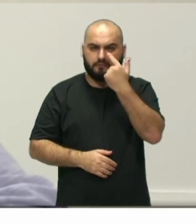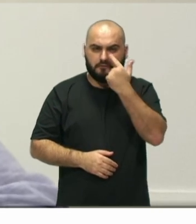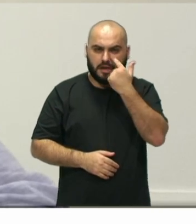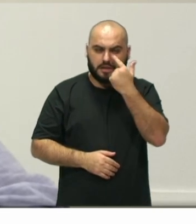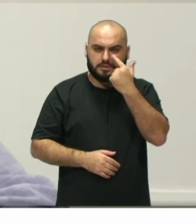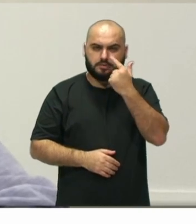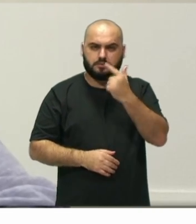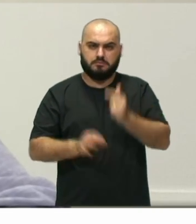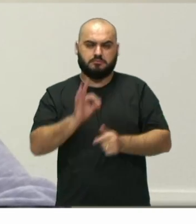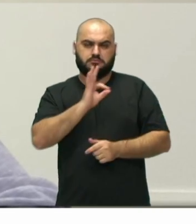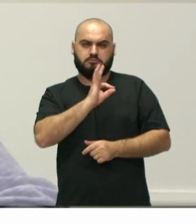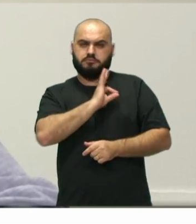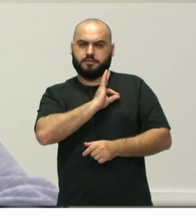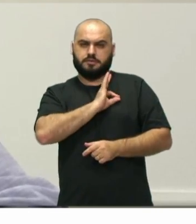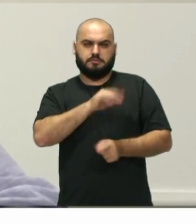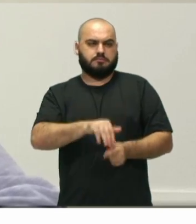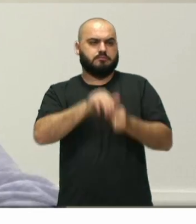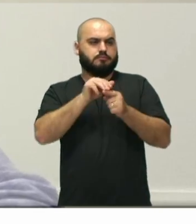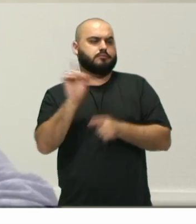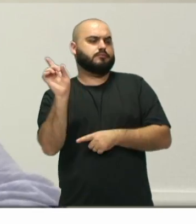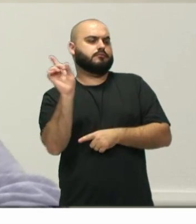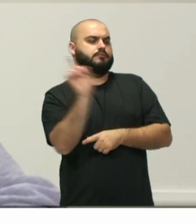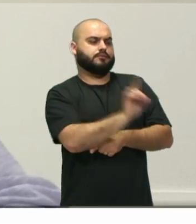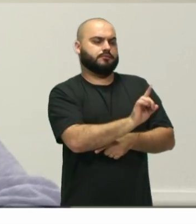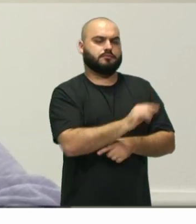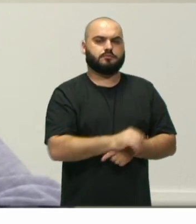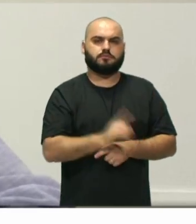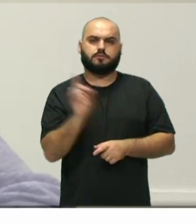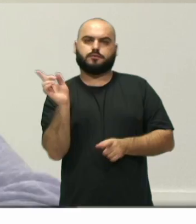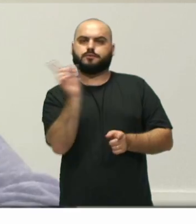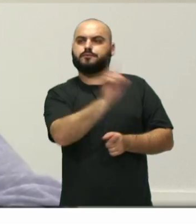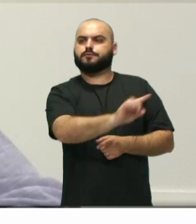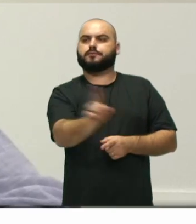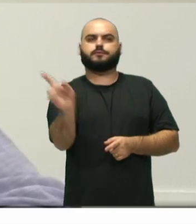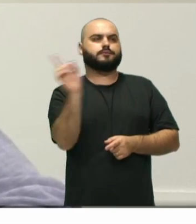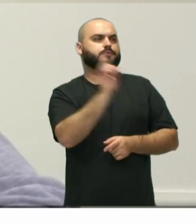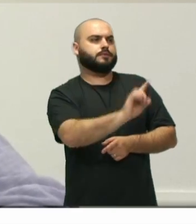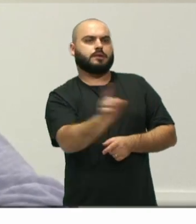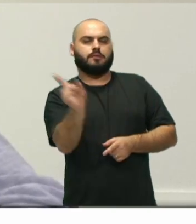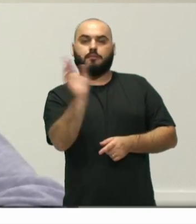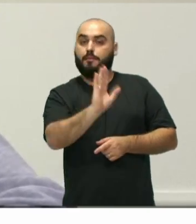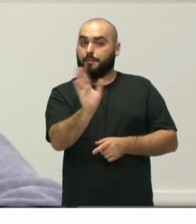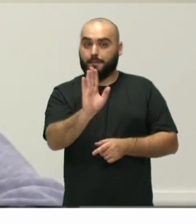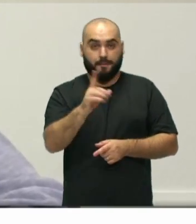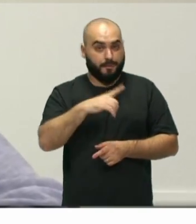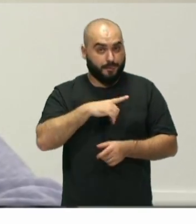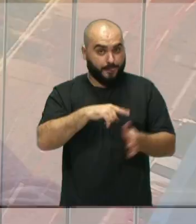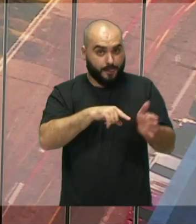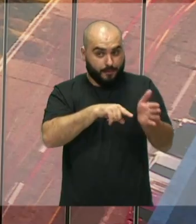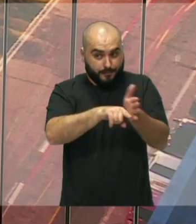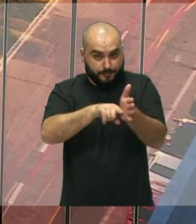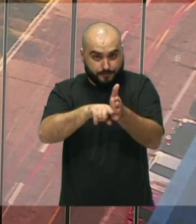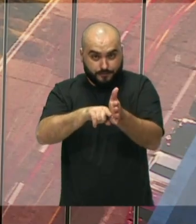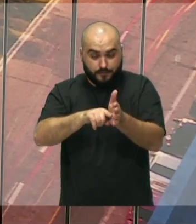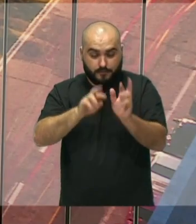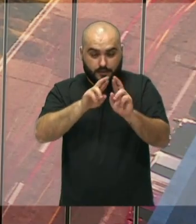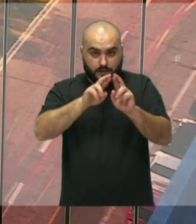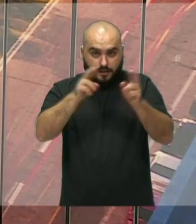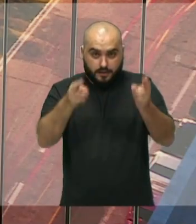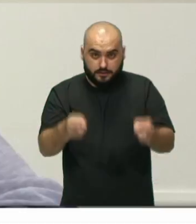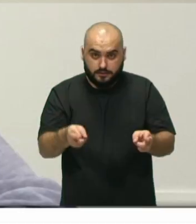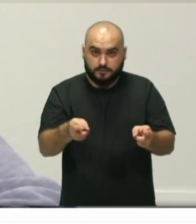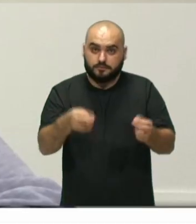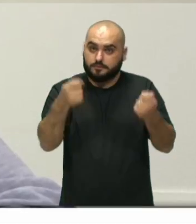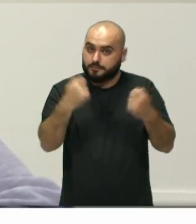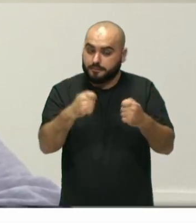passar, sabe? Ela questionou essa questão, porque eu acho que ele está dando voltinha. Na verdade, não é voltinha. Tem um estudo que diz que naquela região o guarda precisa